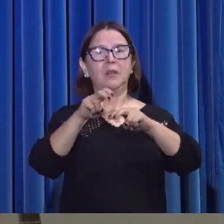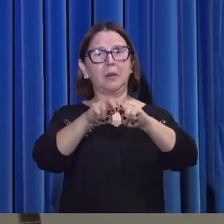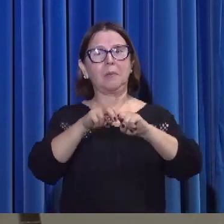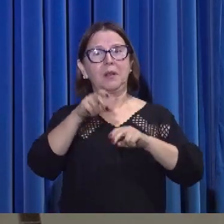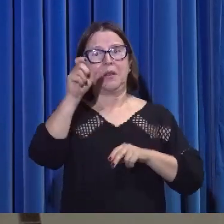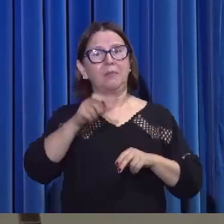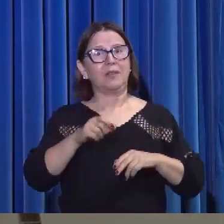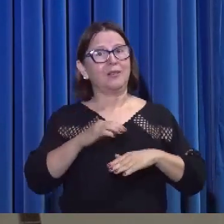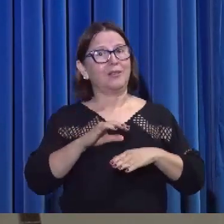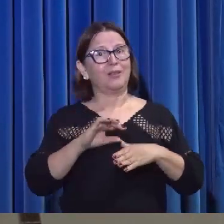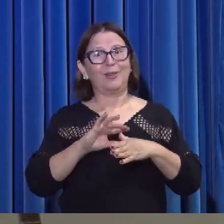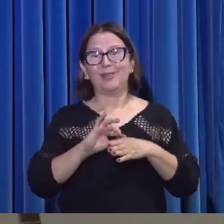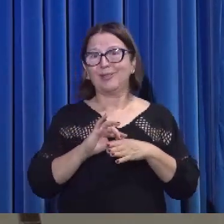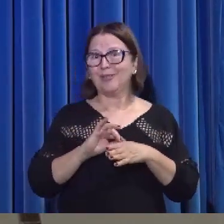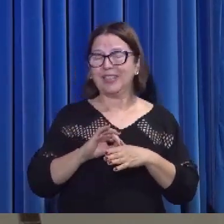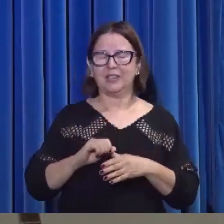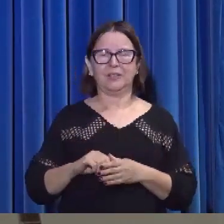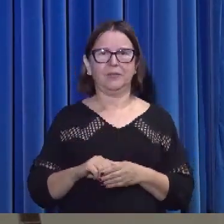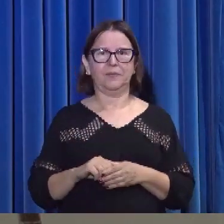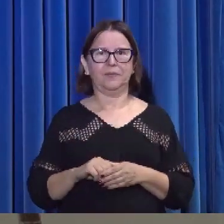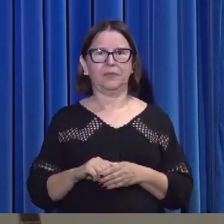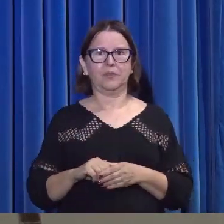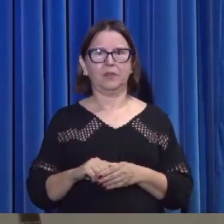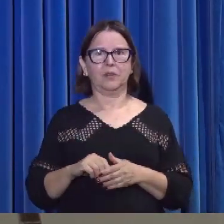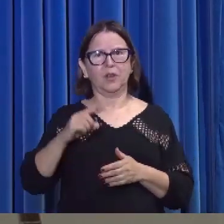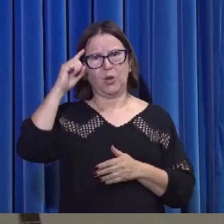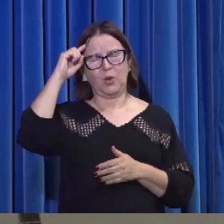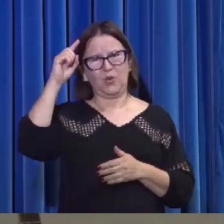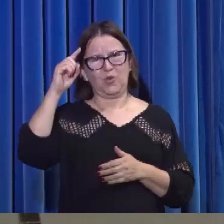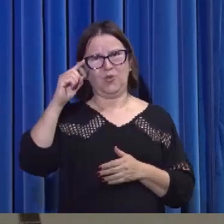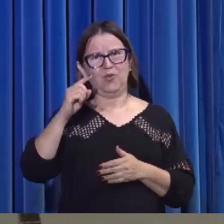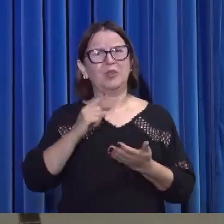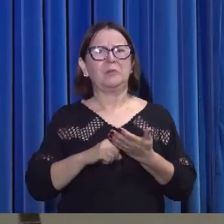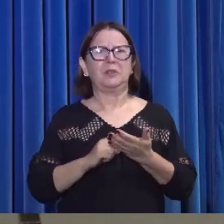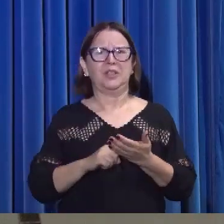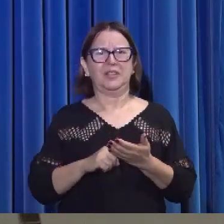Uma vez eu disse para o irmão, passa um pouco dessa fé para mim, porque eu não tenho.